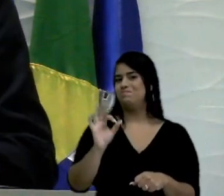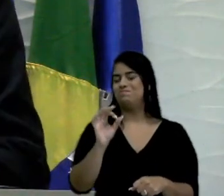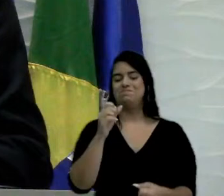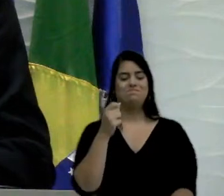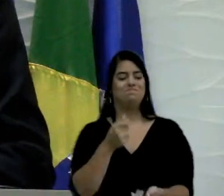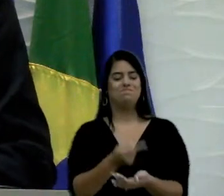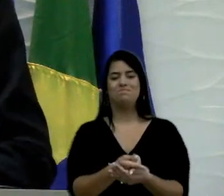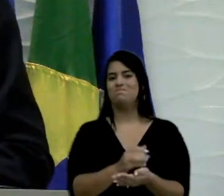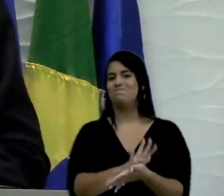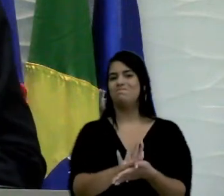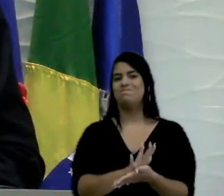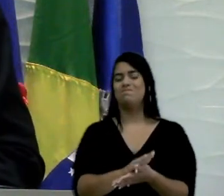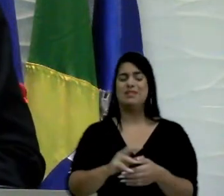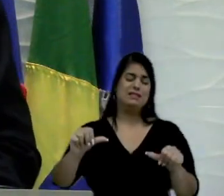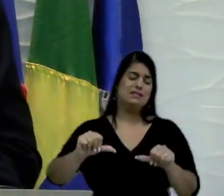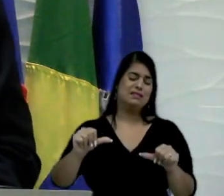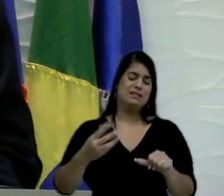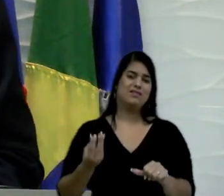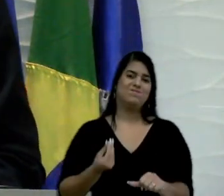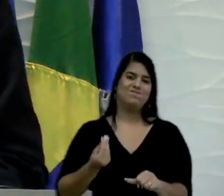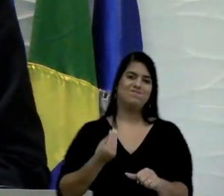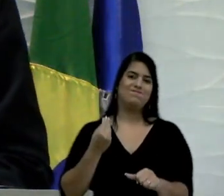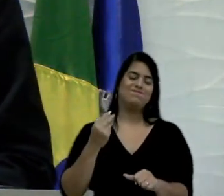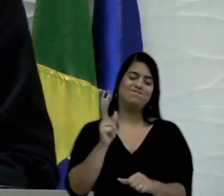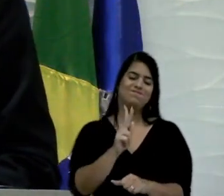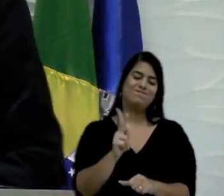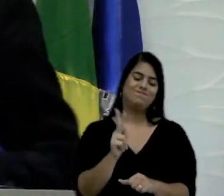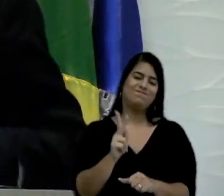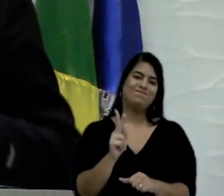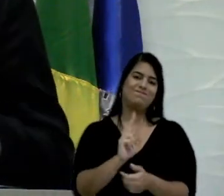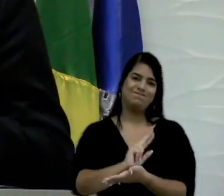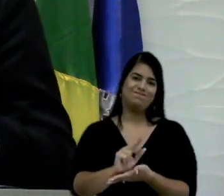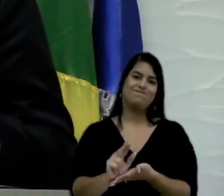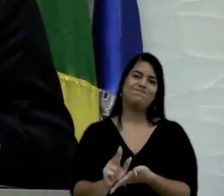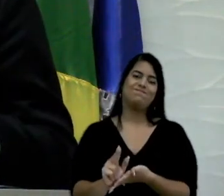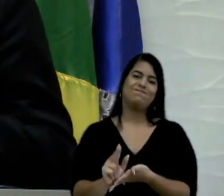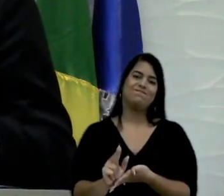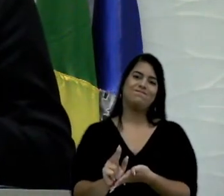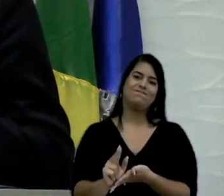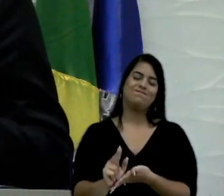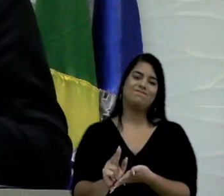prejudicou pro resto da vida os professores do nosso